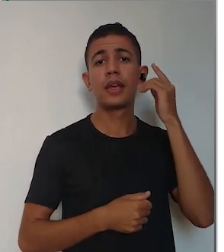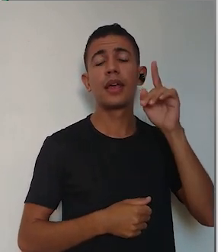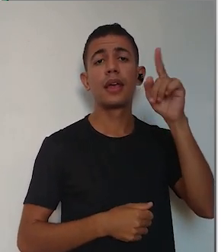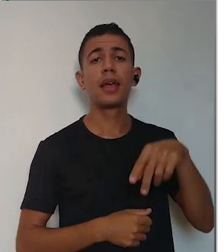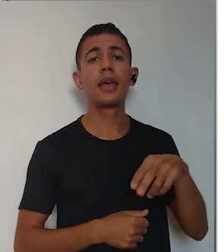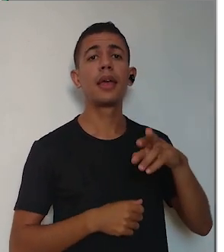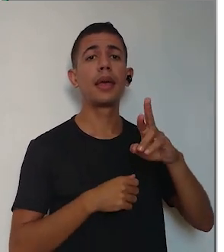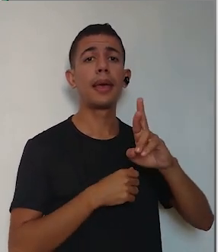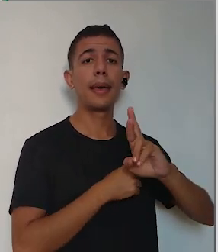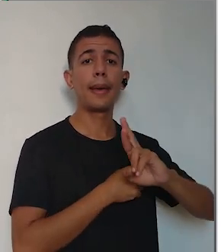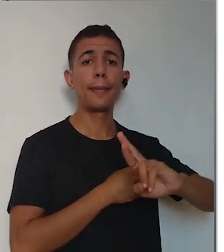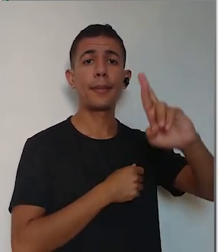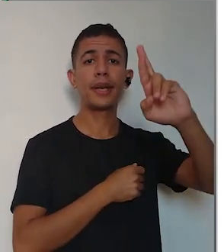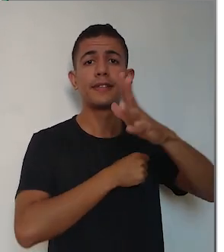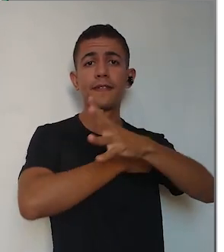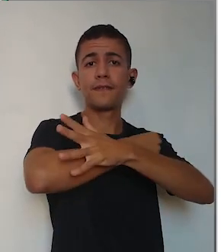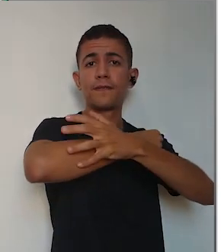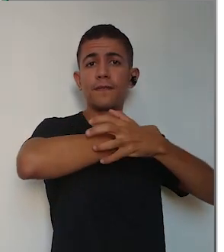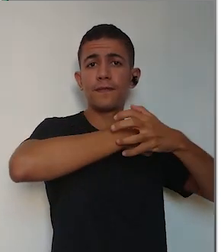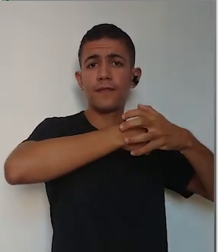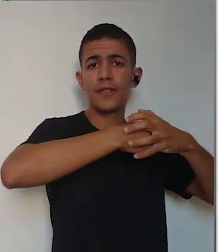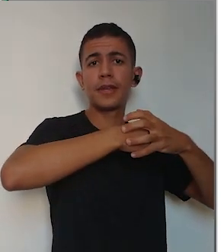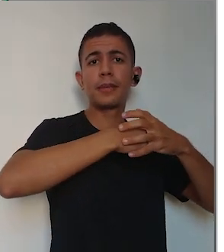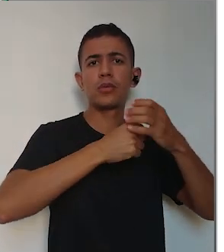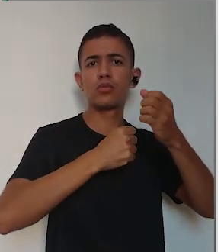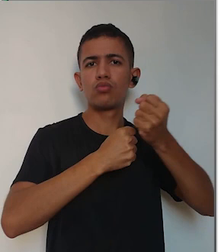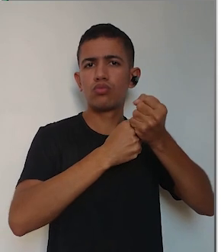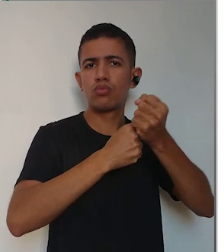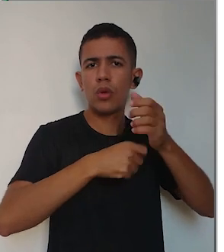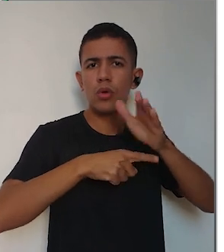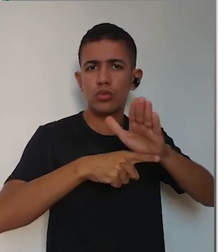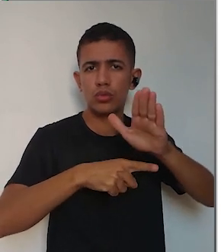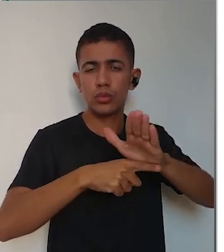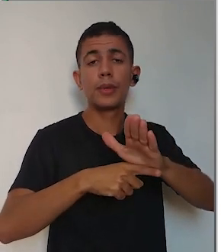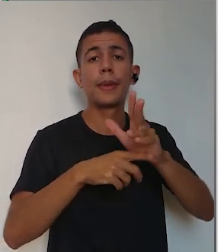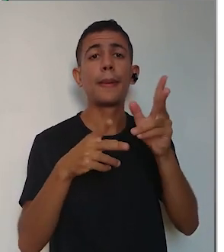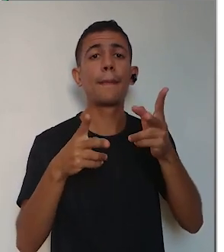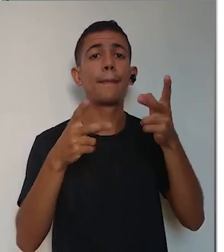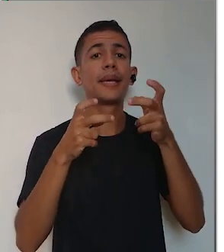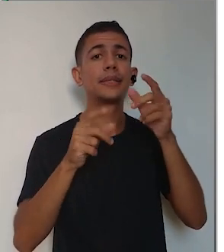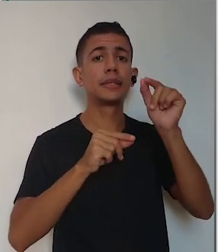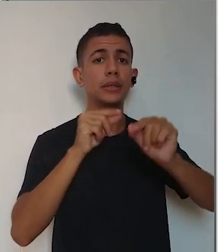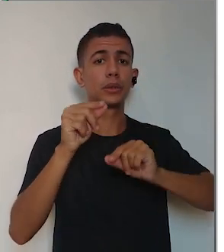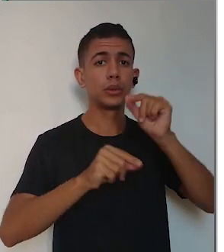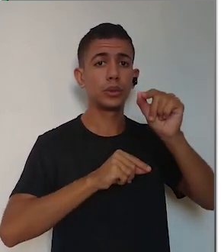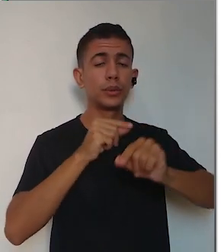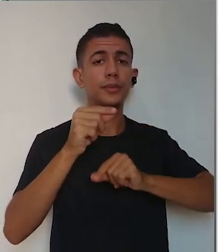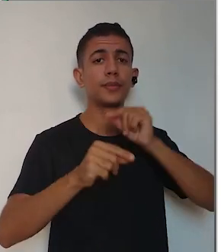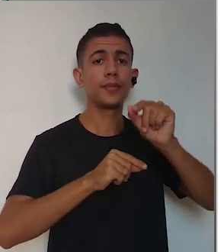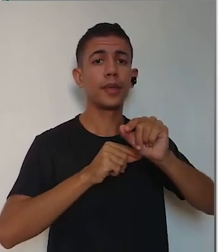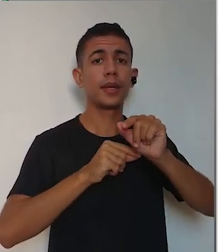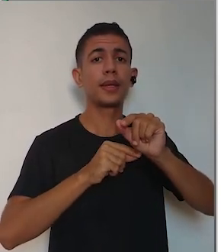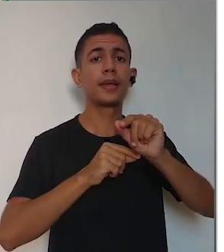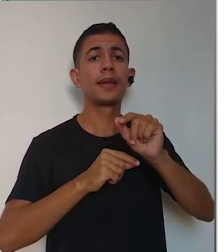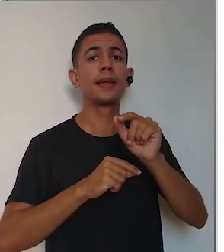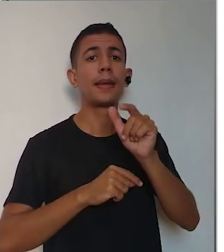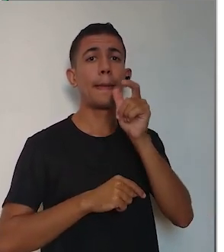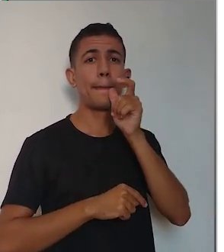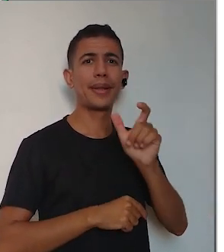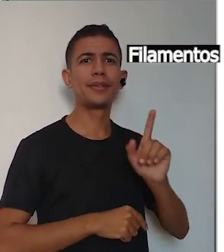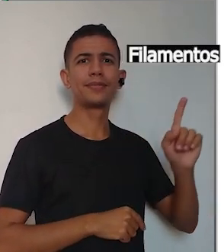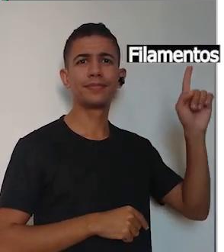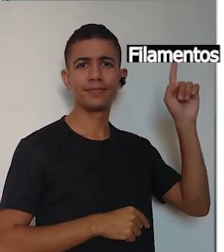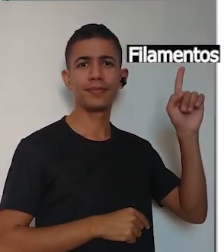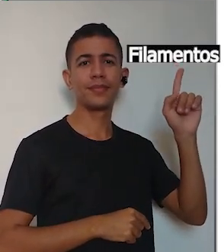intermediários são representados por fibras de suporte. Observa-se que os filamentos não